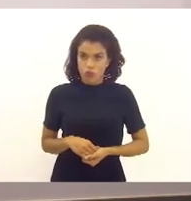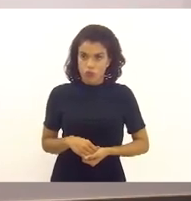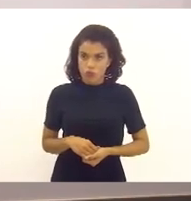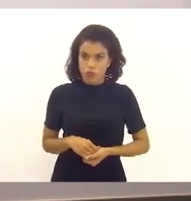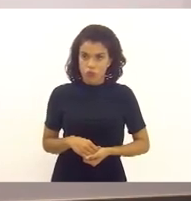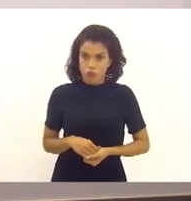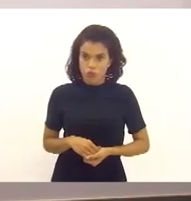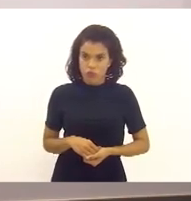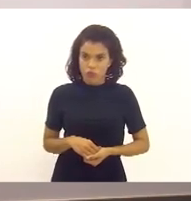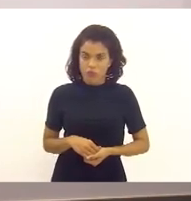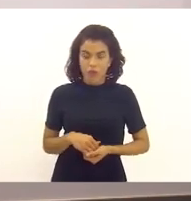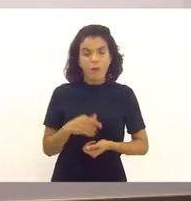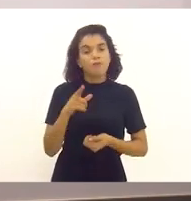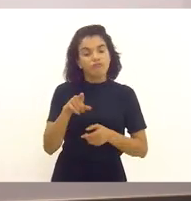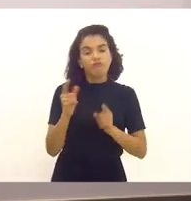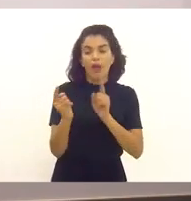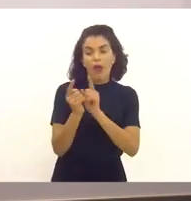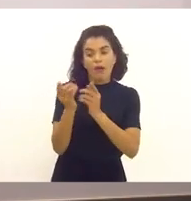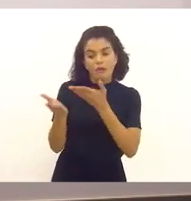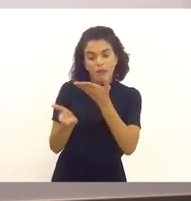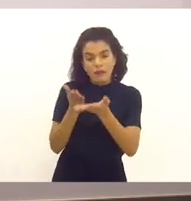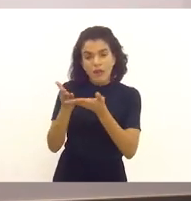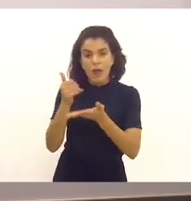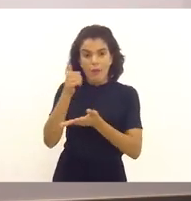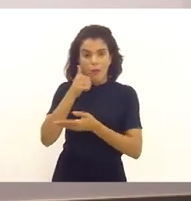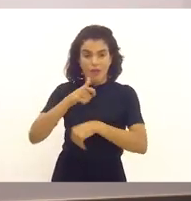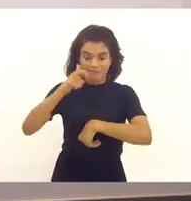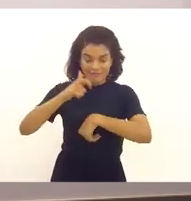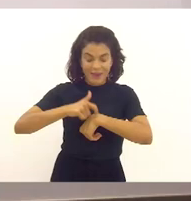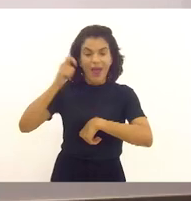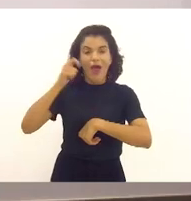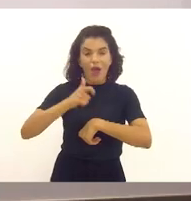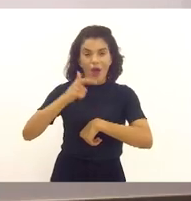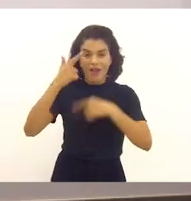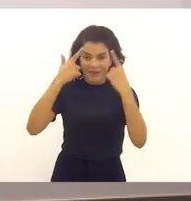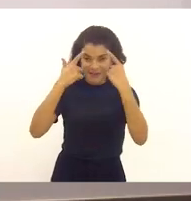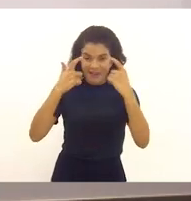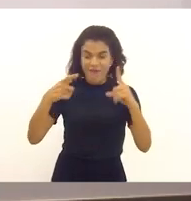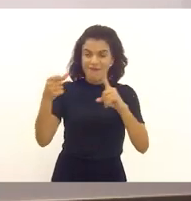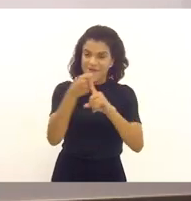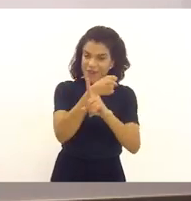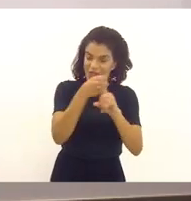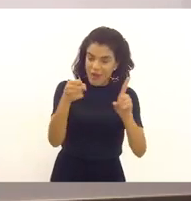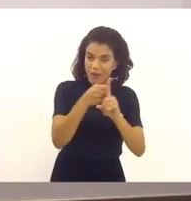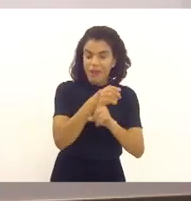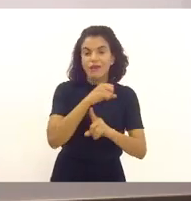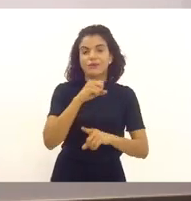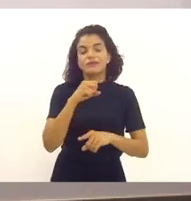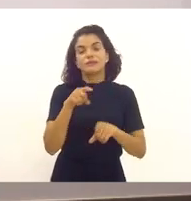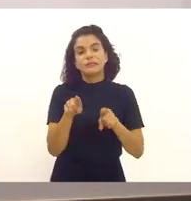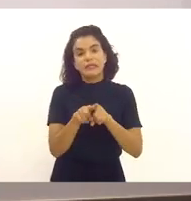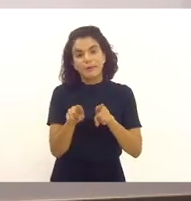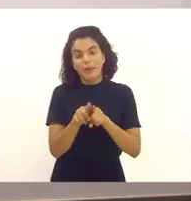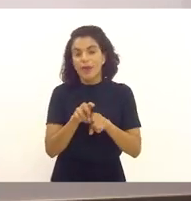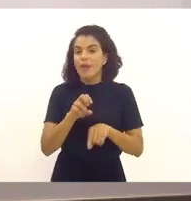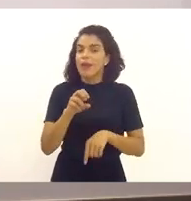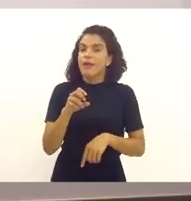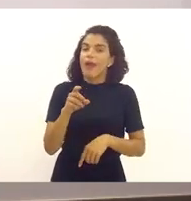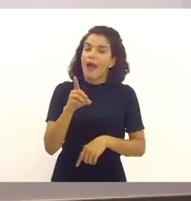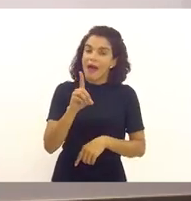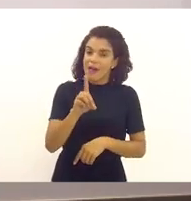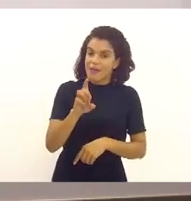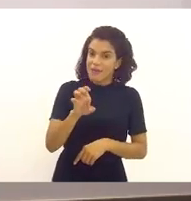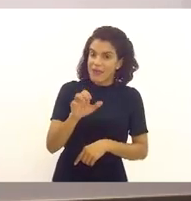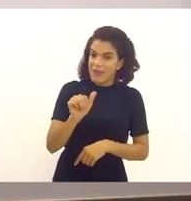por atender a mulher é assim que alguma coisa acontece ouvindo da Dean porque a Dean